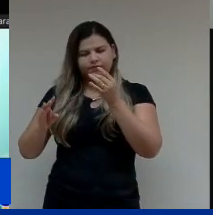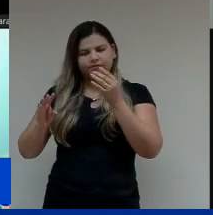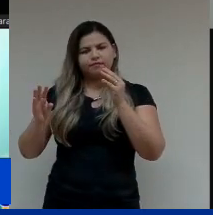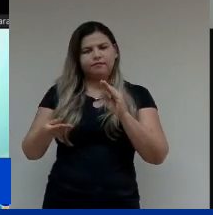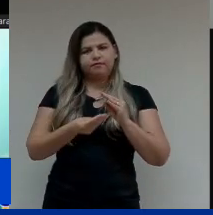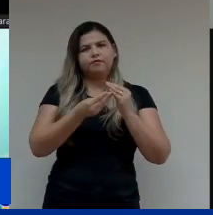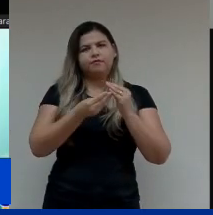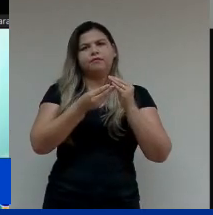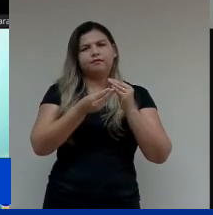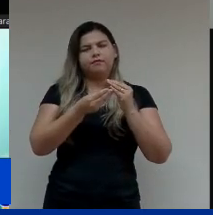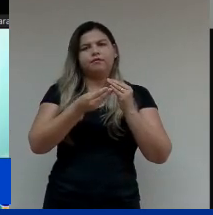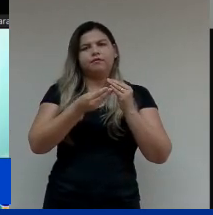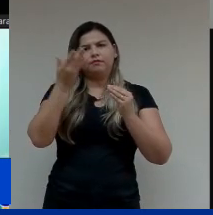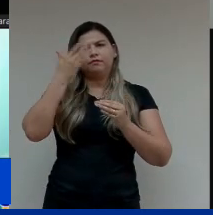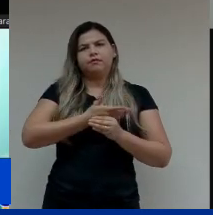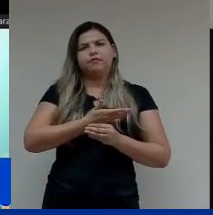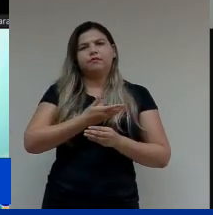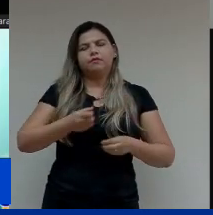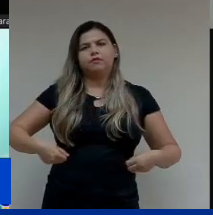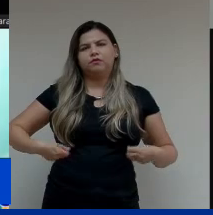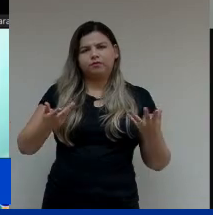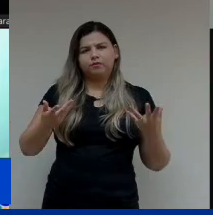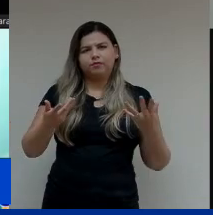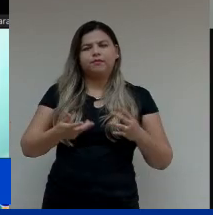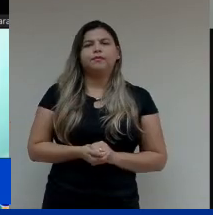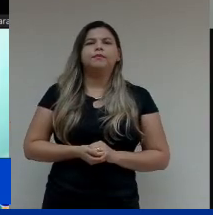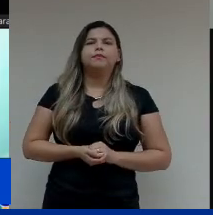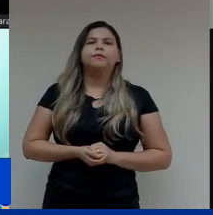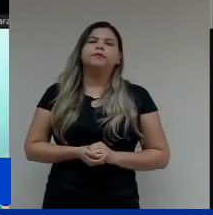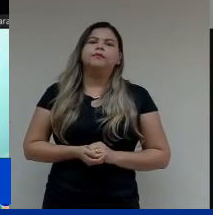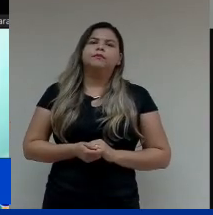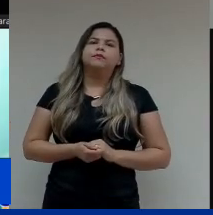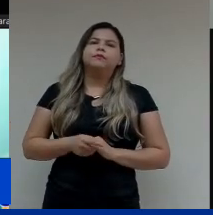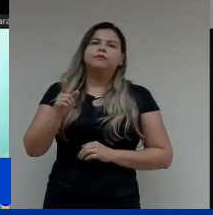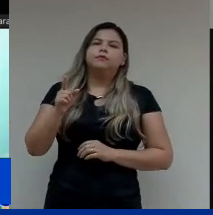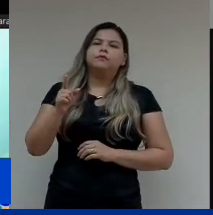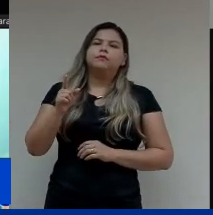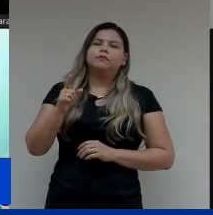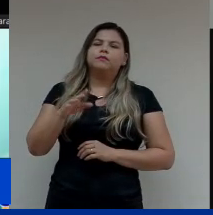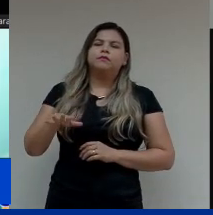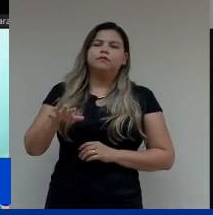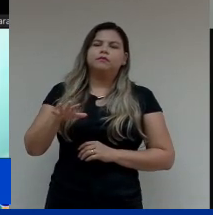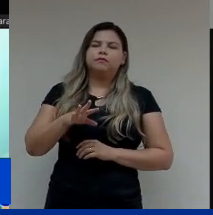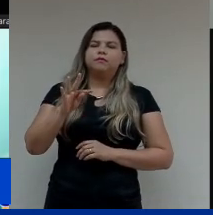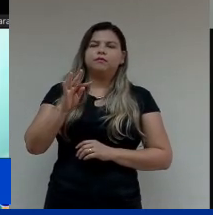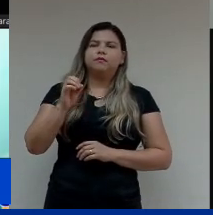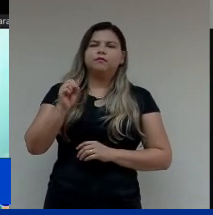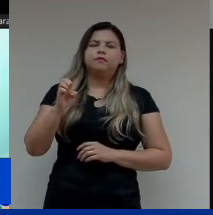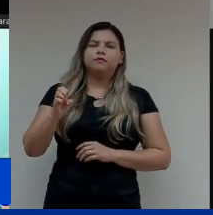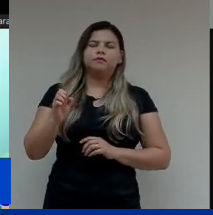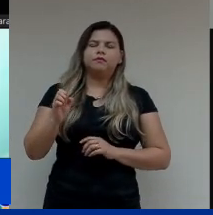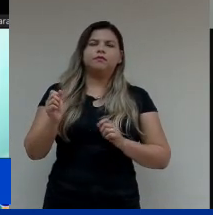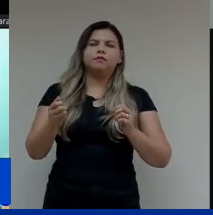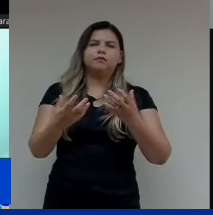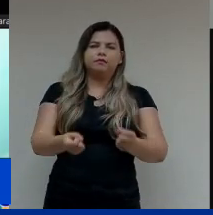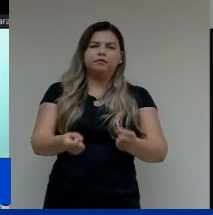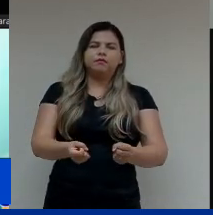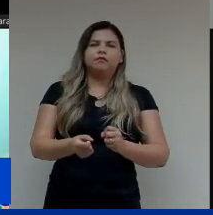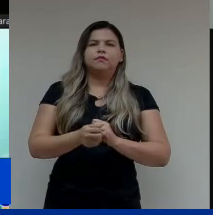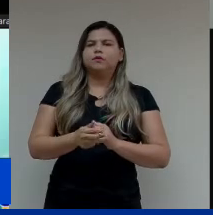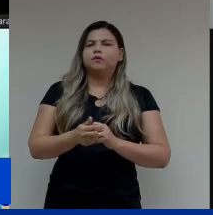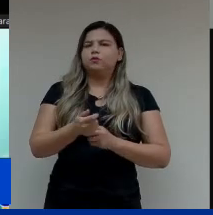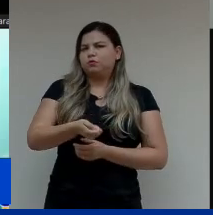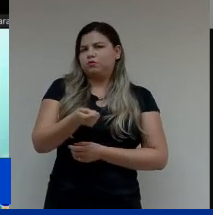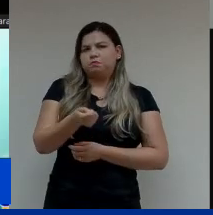de despesas. A jurisprudência do TSE é pacífica ao afirmar que, abre aspas, não se